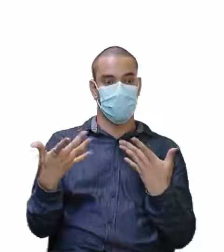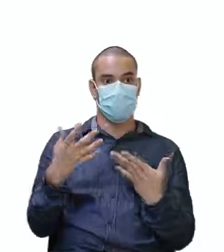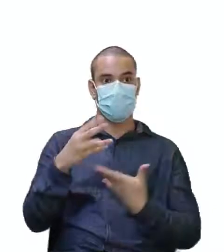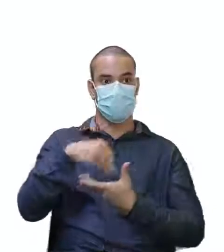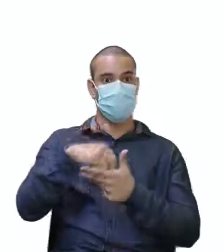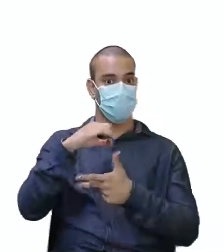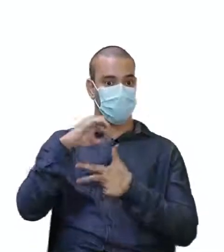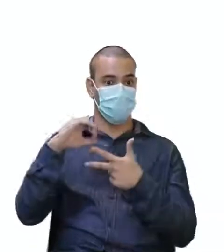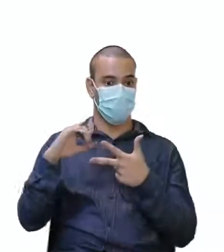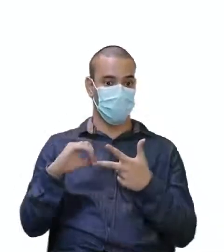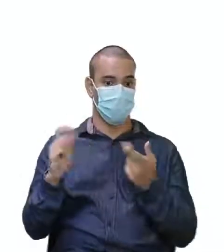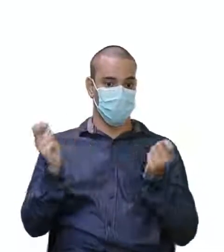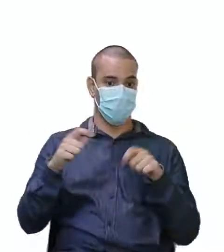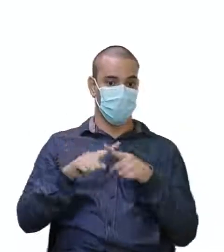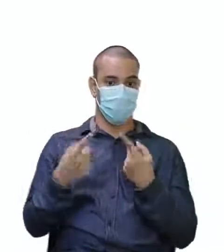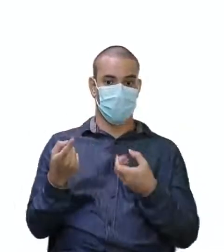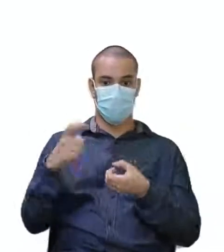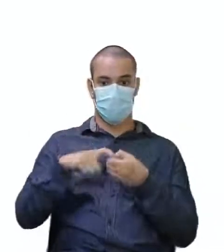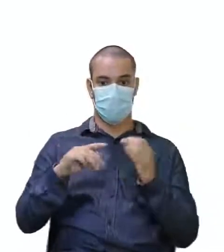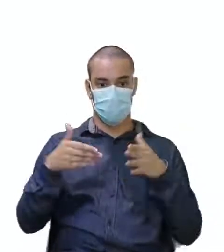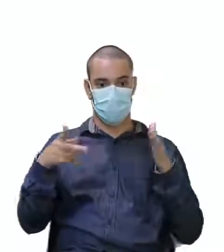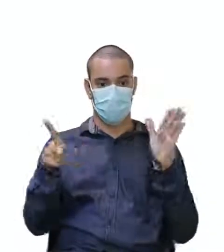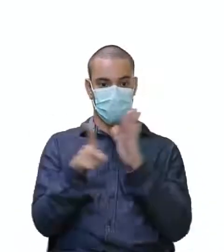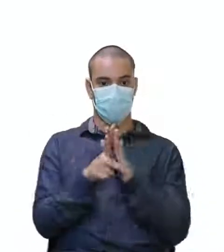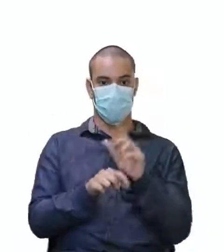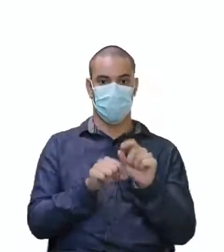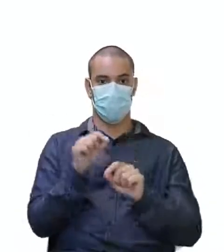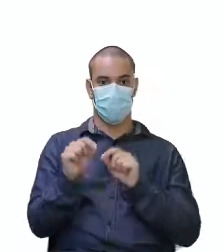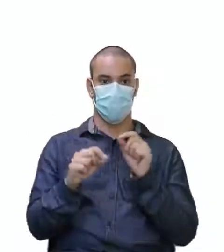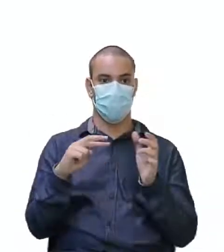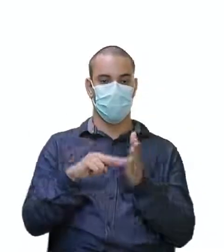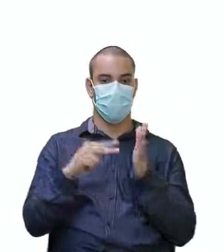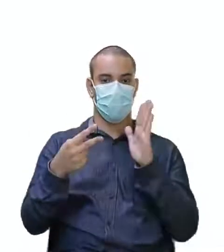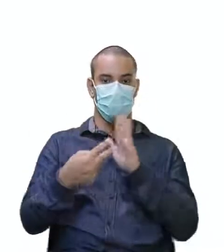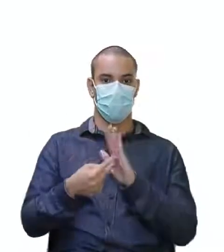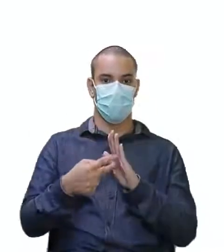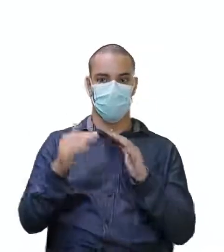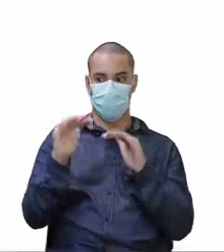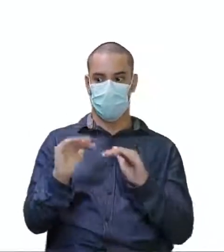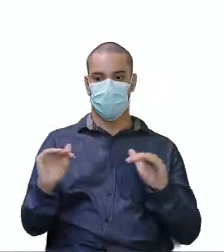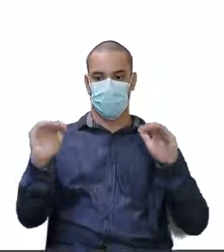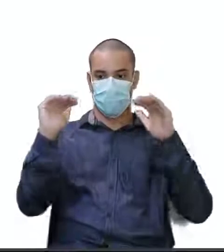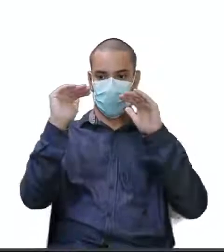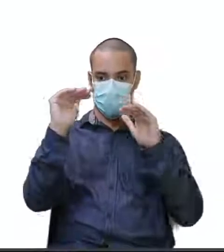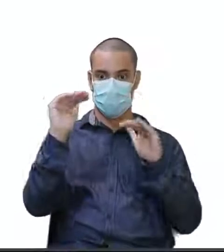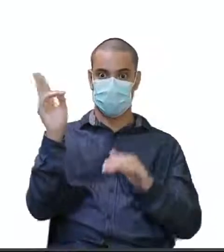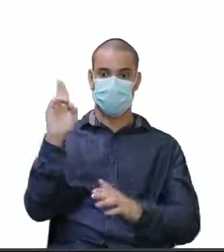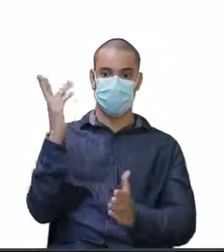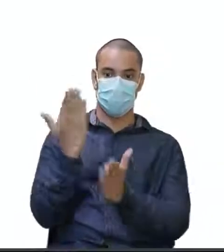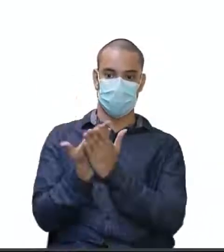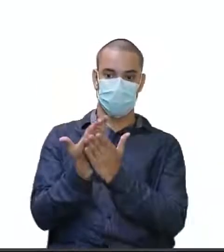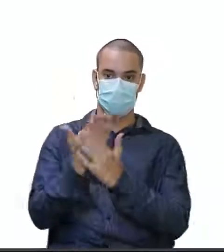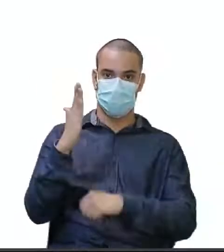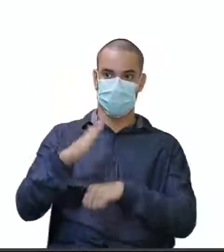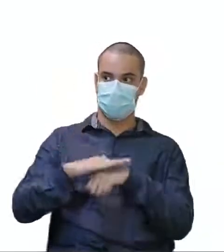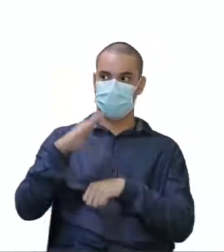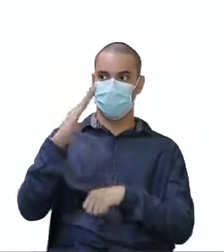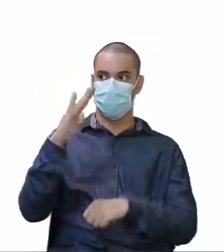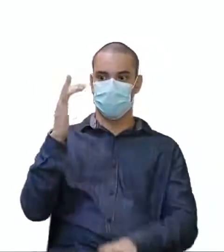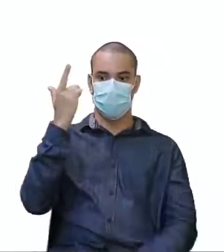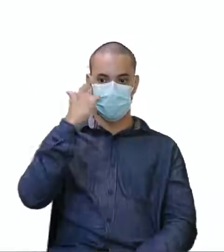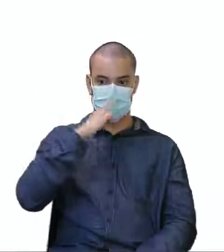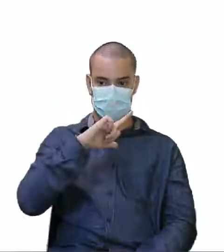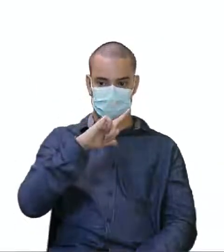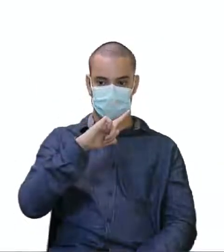Enem, mas isso é uma coisa já voltada para um nível um nível superior, quem estuda mais a fundo essa